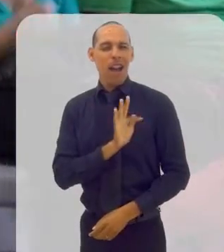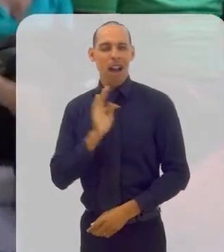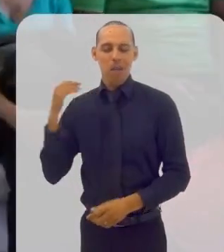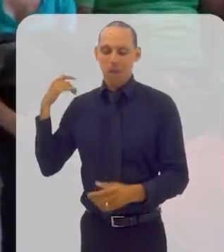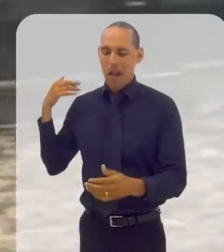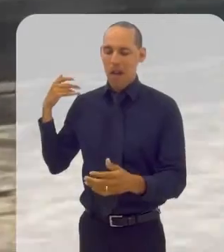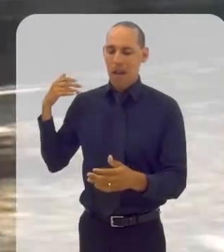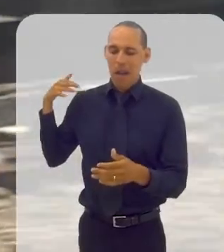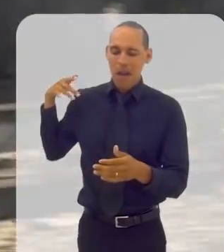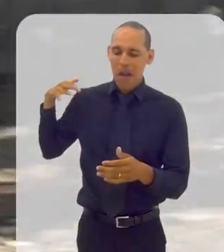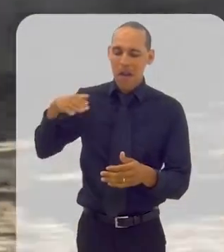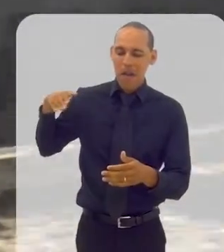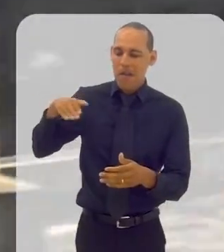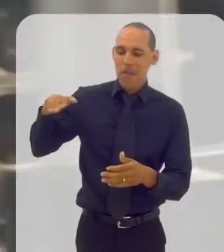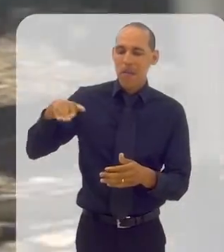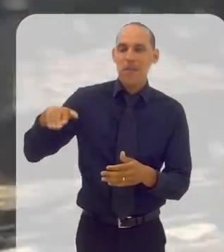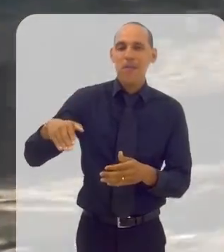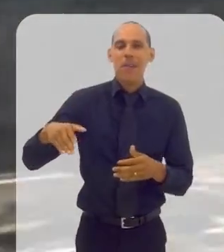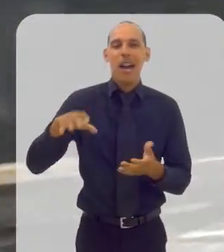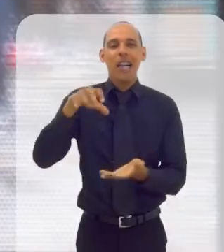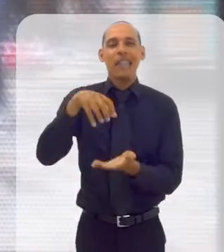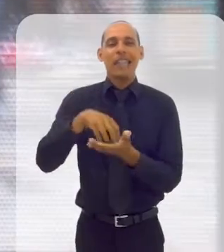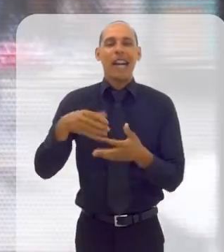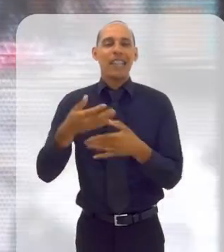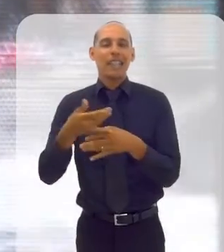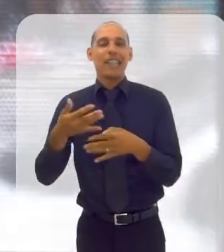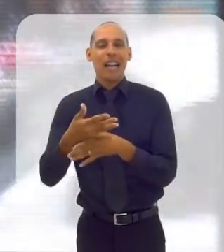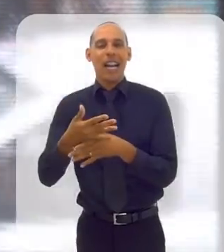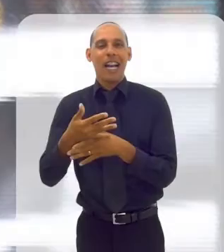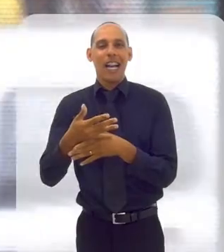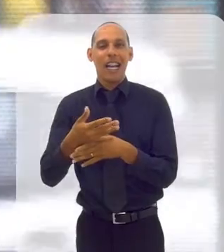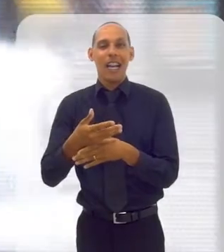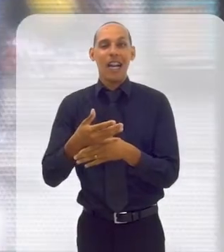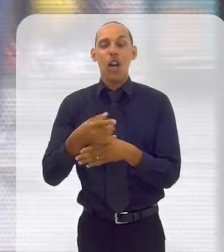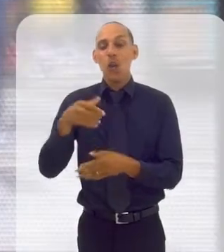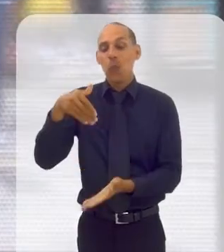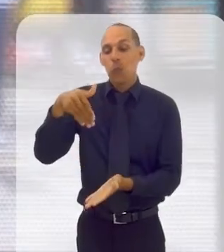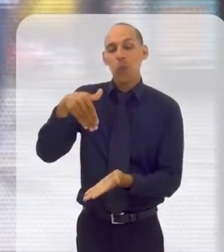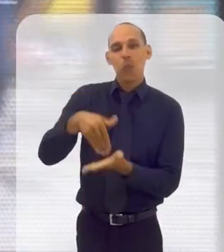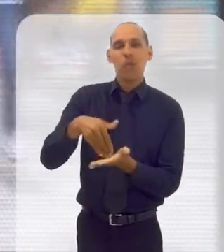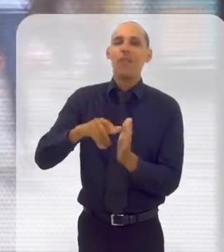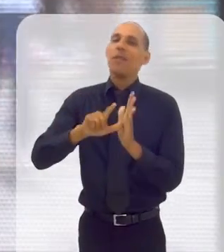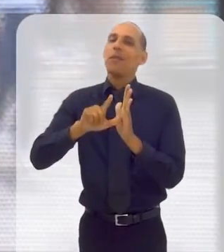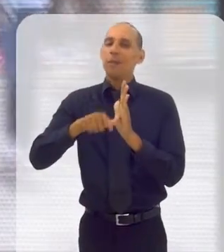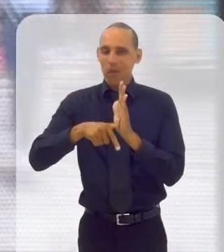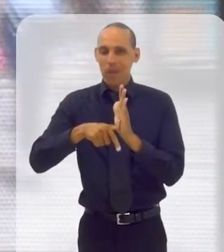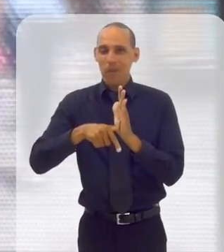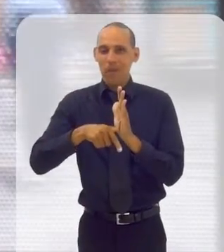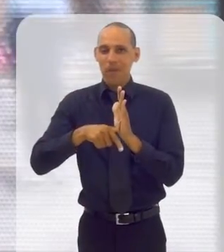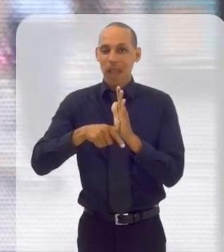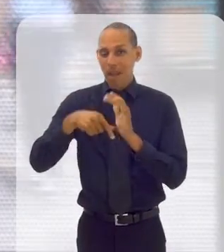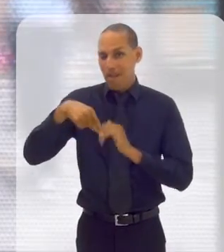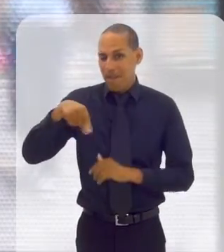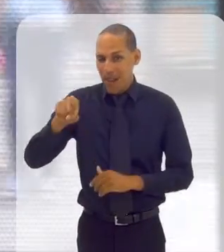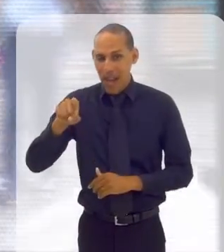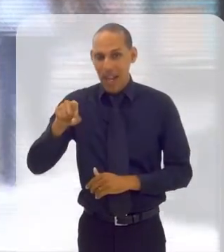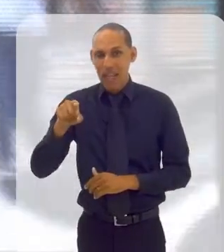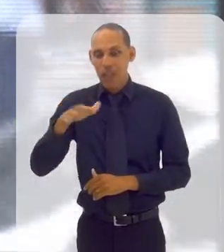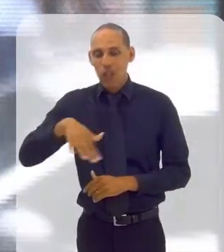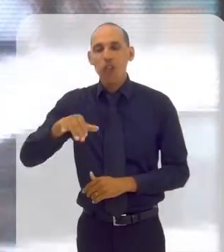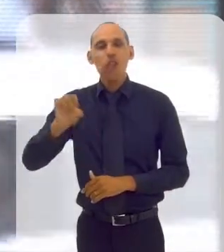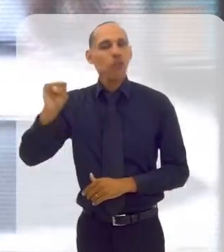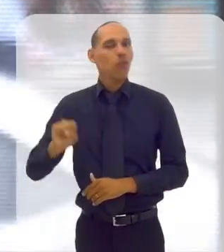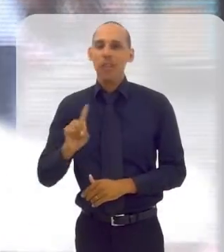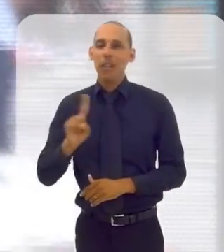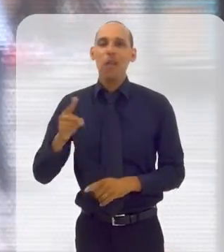Baixada Fluminense vai trazendo a classe trabalhadora até o centro da cidade, tendo a última estação, a Central, né, que não passa da Central para a